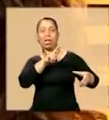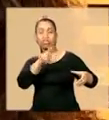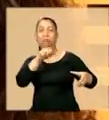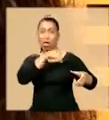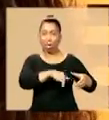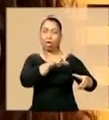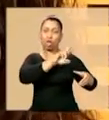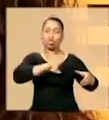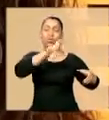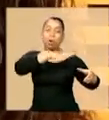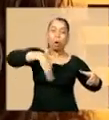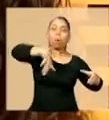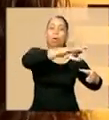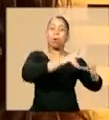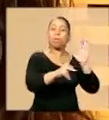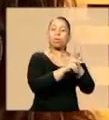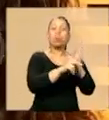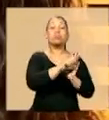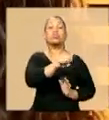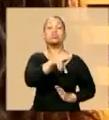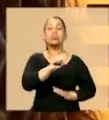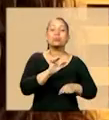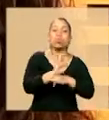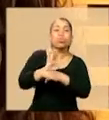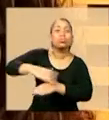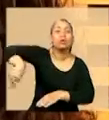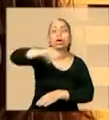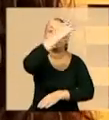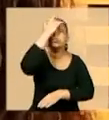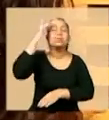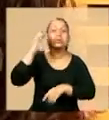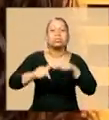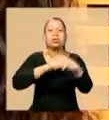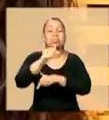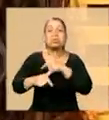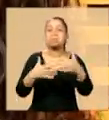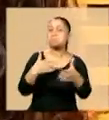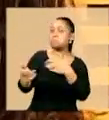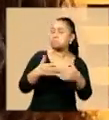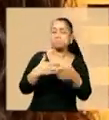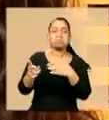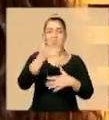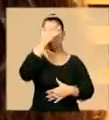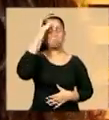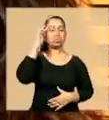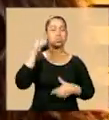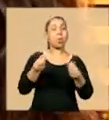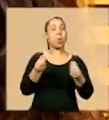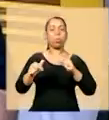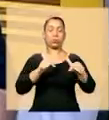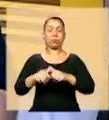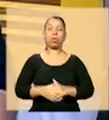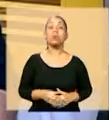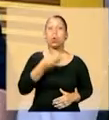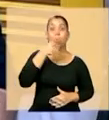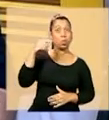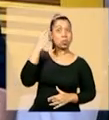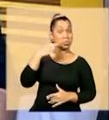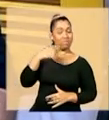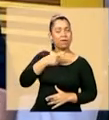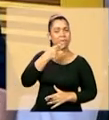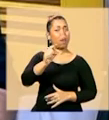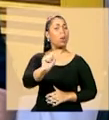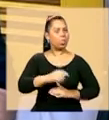um órgão regional que está a serviço do SUS, atendendo a todos os trabalhadores, independente do seu vínculo empregatício. O advogado